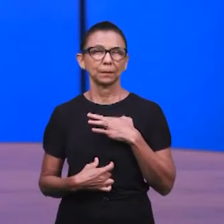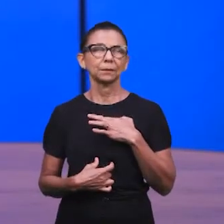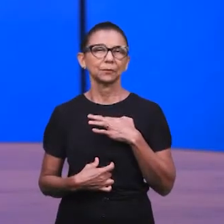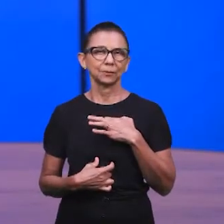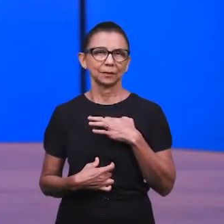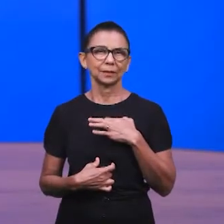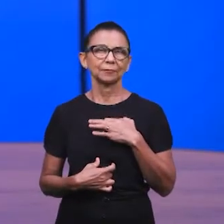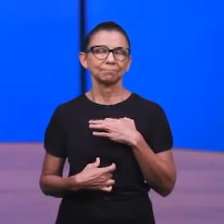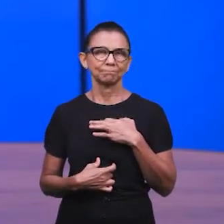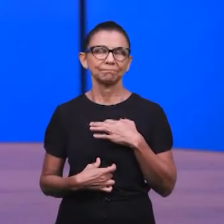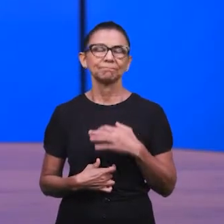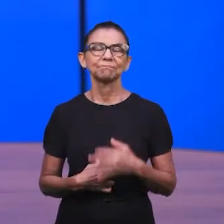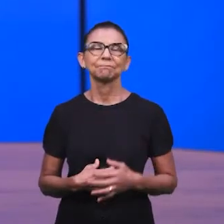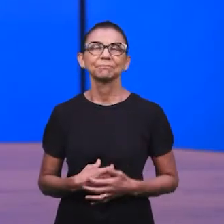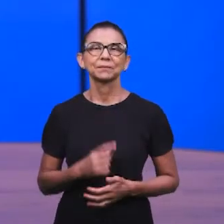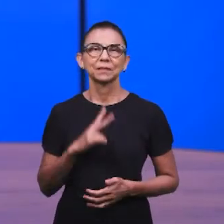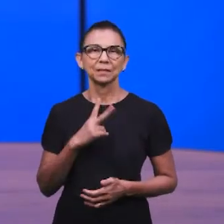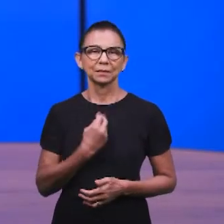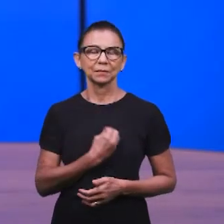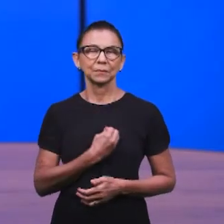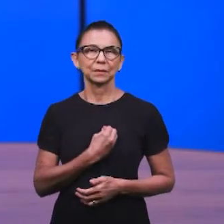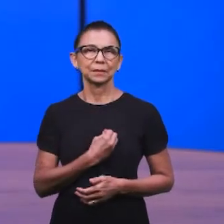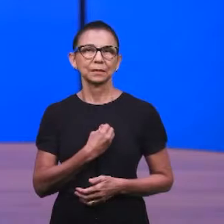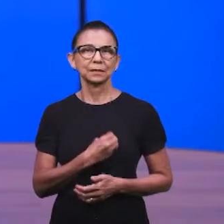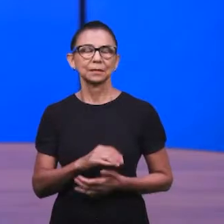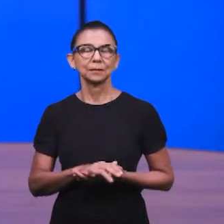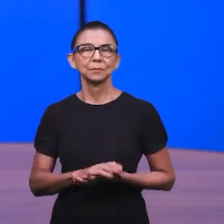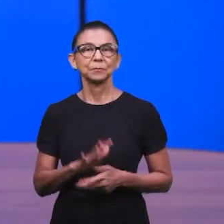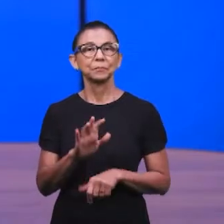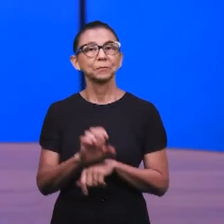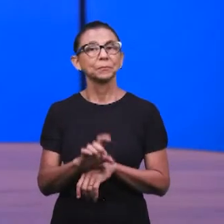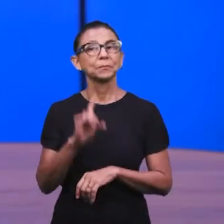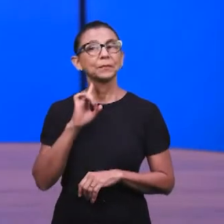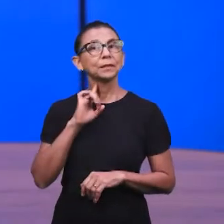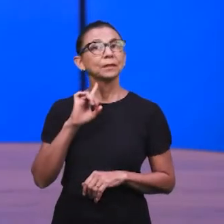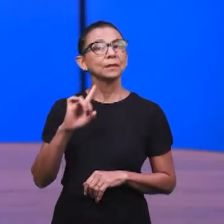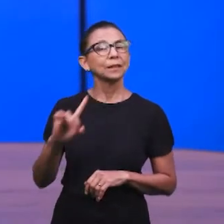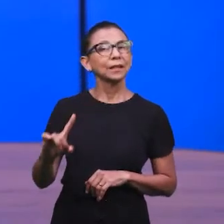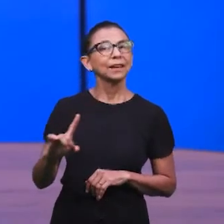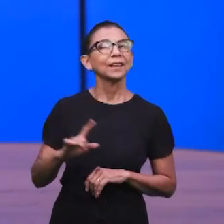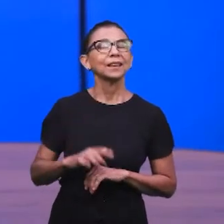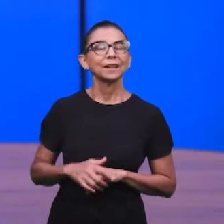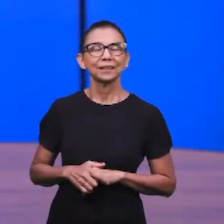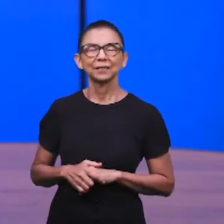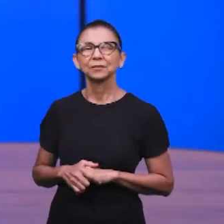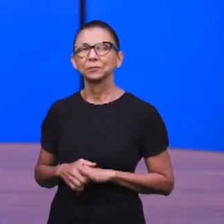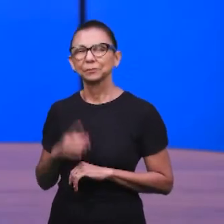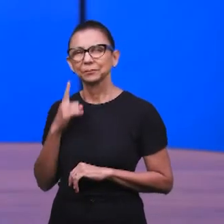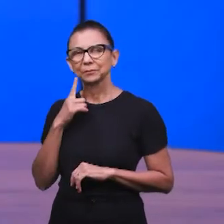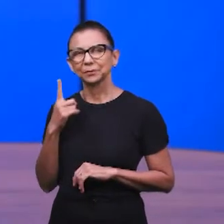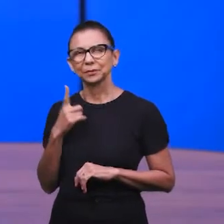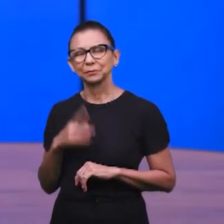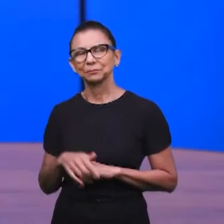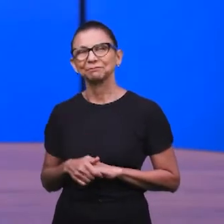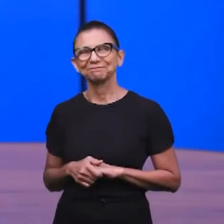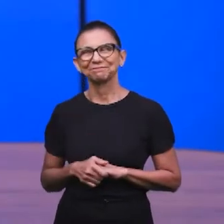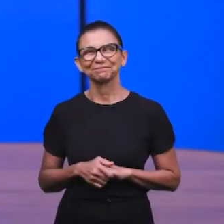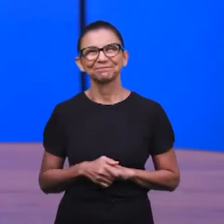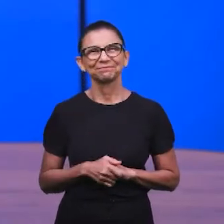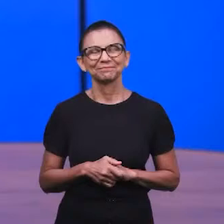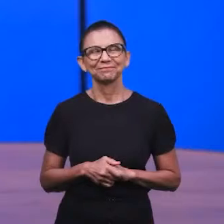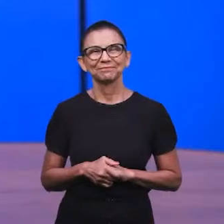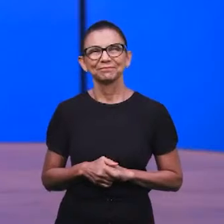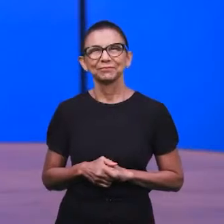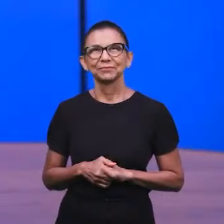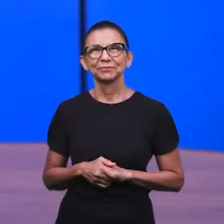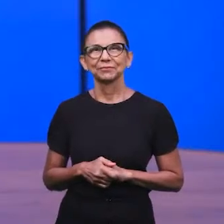um obreiro nosso, né, muito participativo na escola bíblica, da cidade lá de Minas Gerais, a cidade de Caetité. Patrick, mais